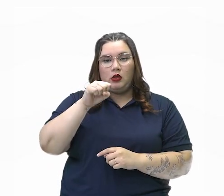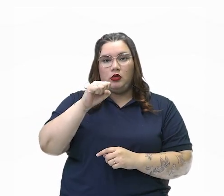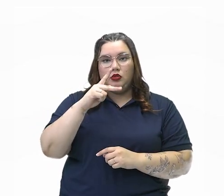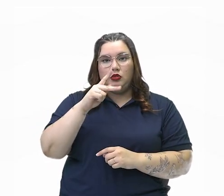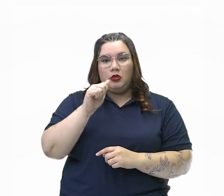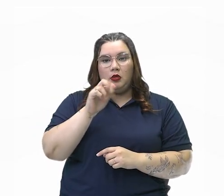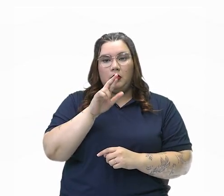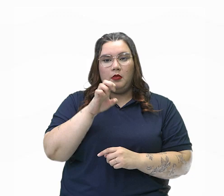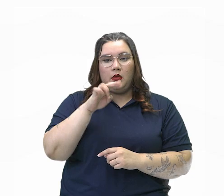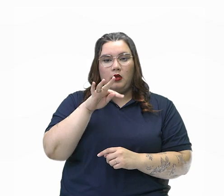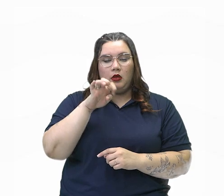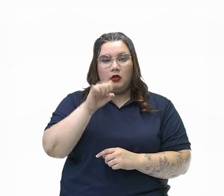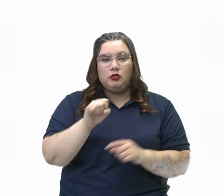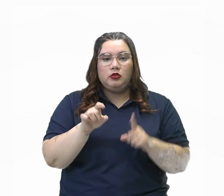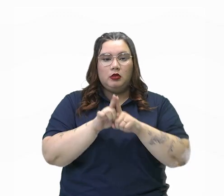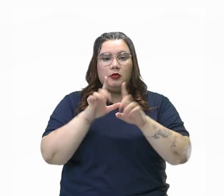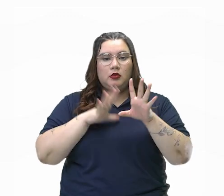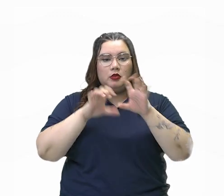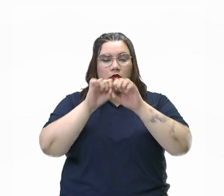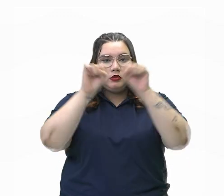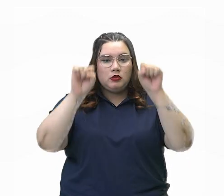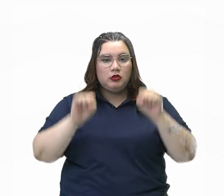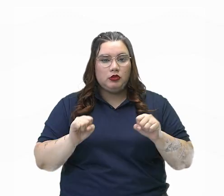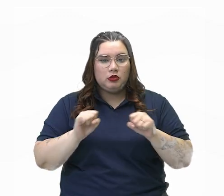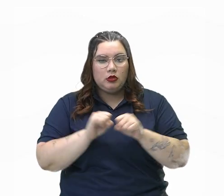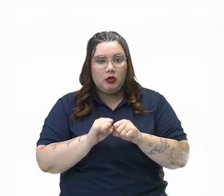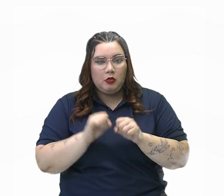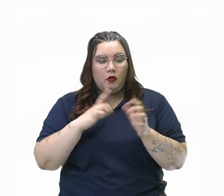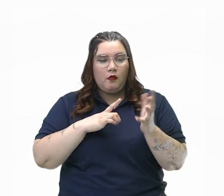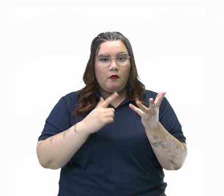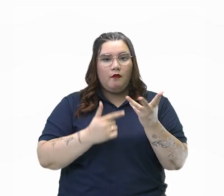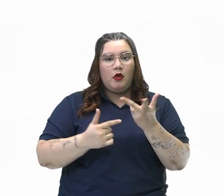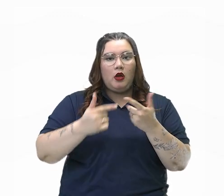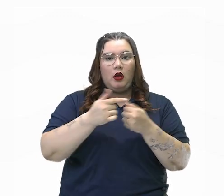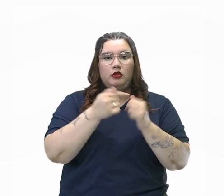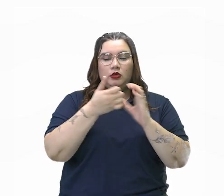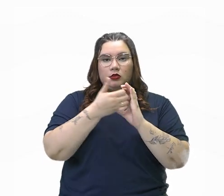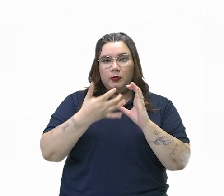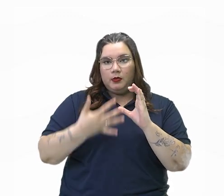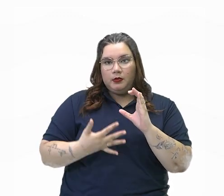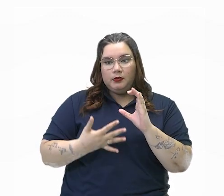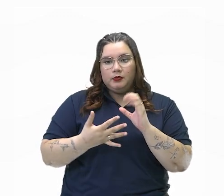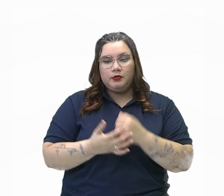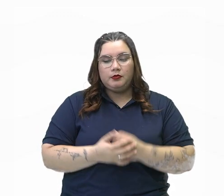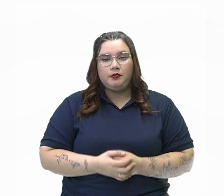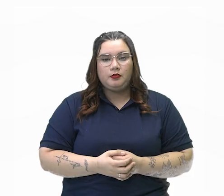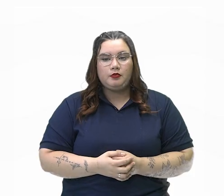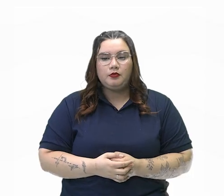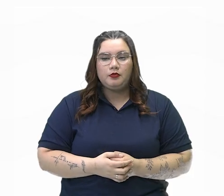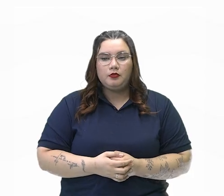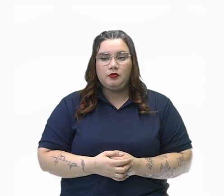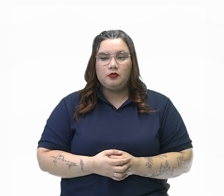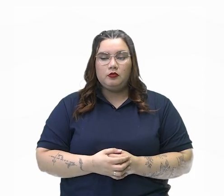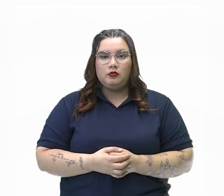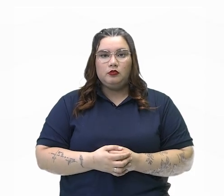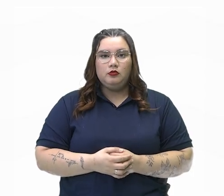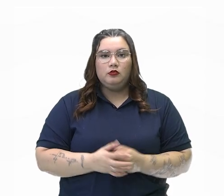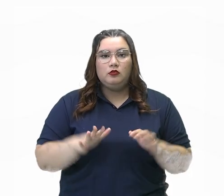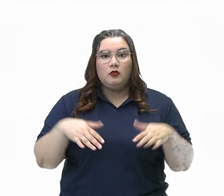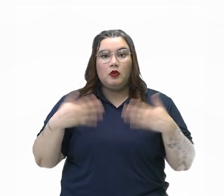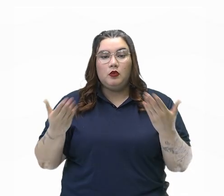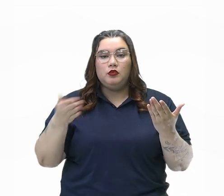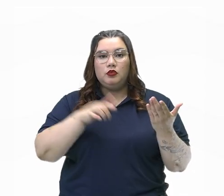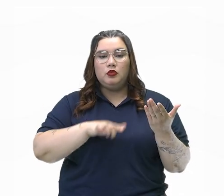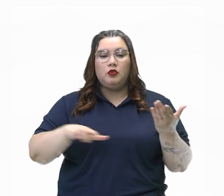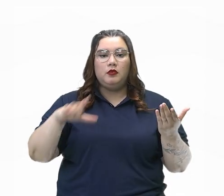transparentes, além de um sistema fisiológico com inúmeros componentes. E aí, novamente, a gente